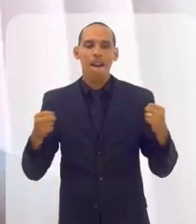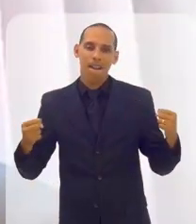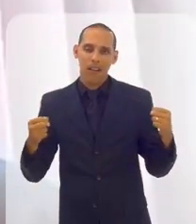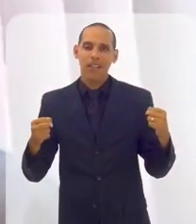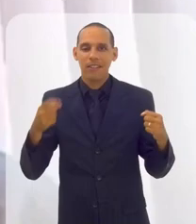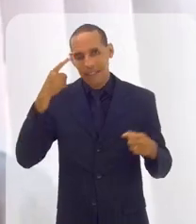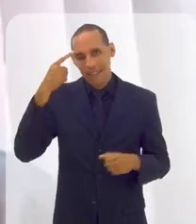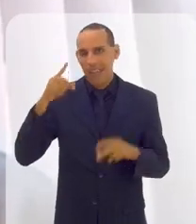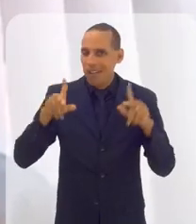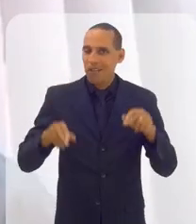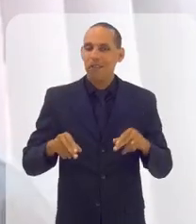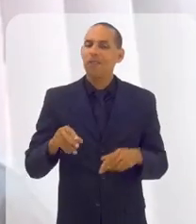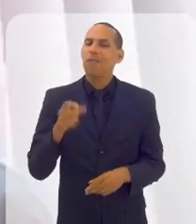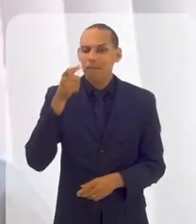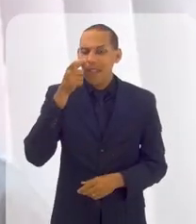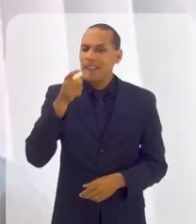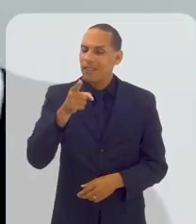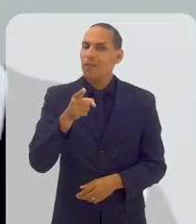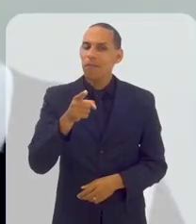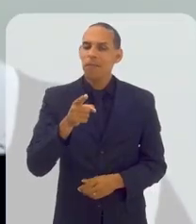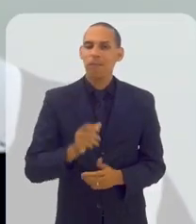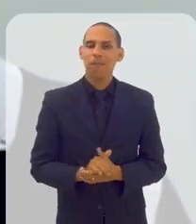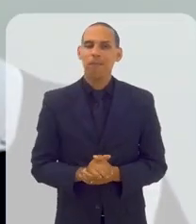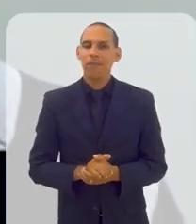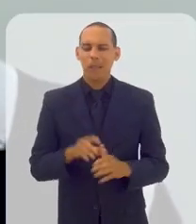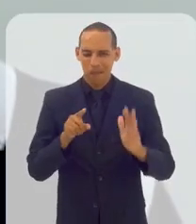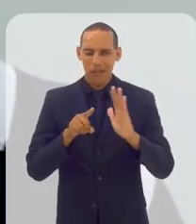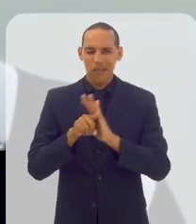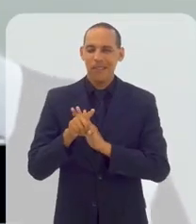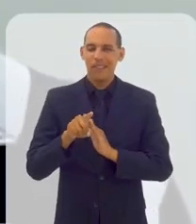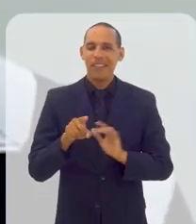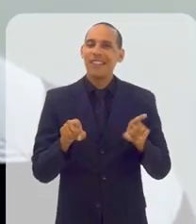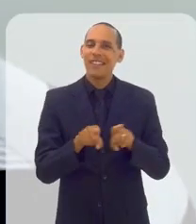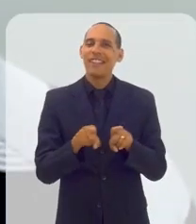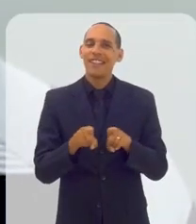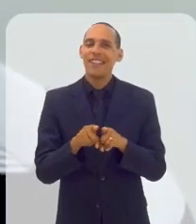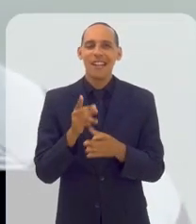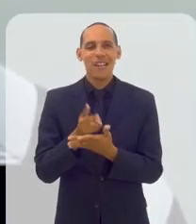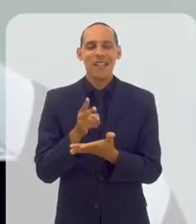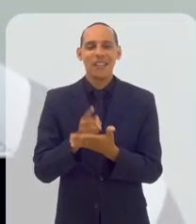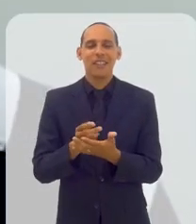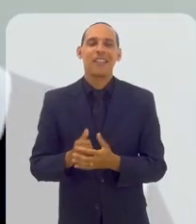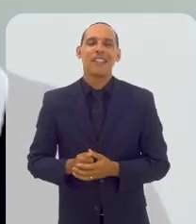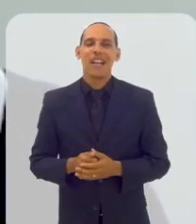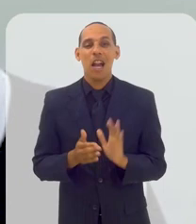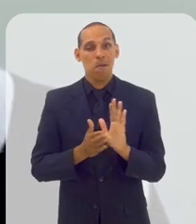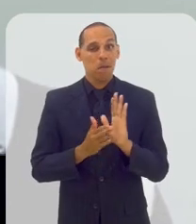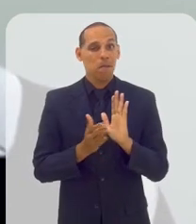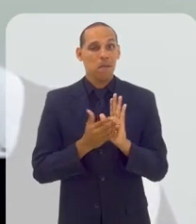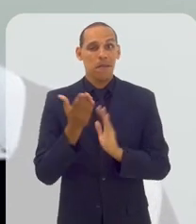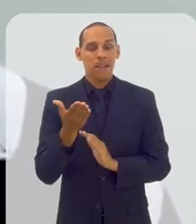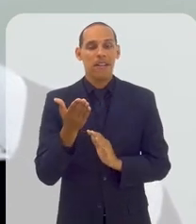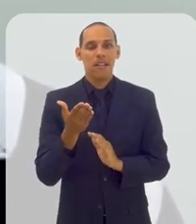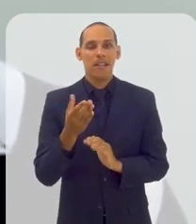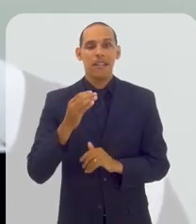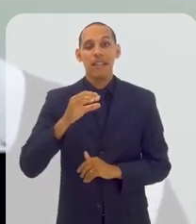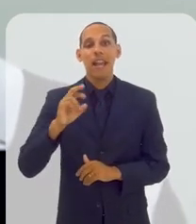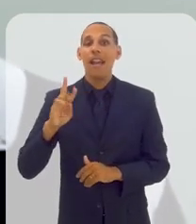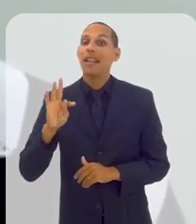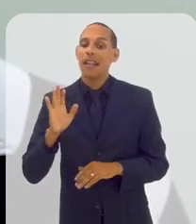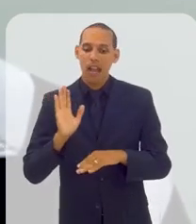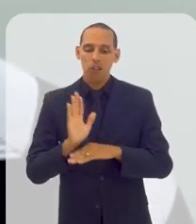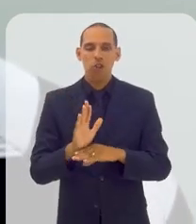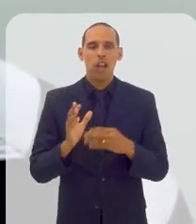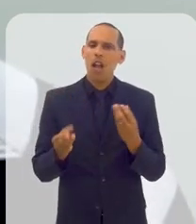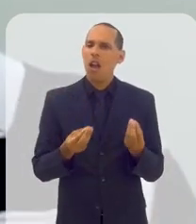debater de forma mais ampla ideias como essa. Isso é muito interessante. E justamente uma pergunta, né, que se segue a essa proposta é